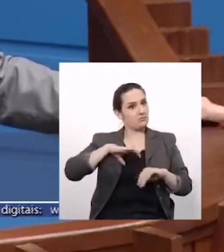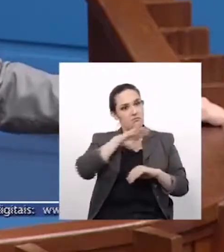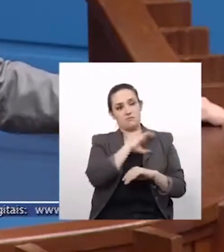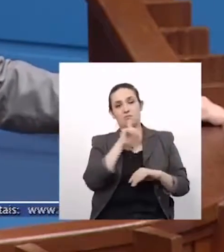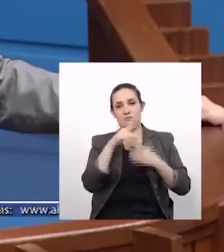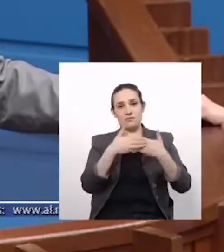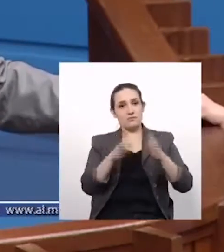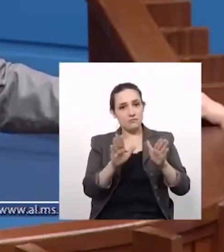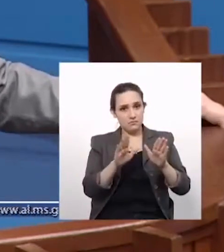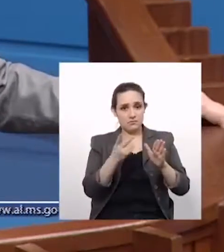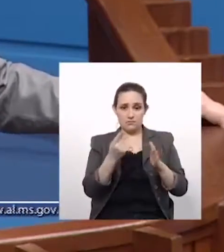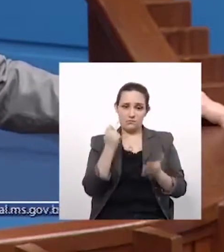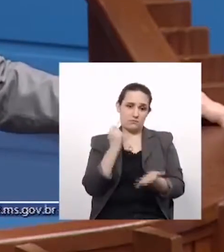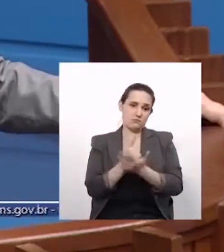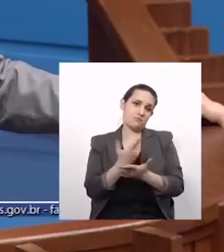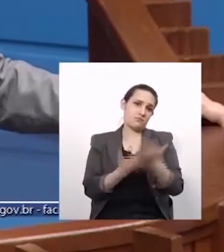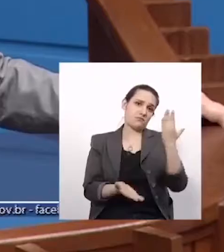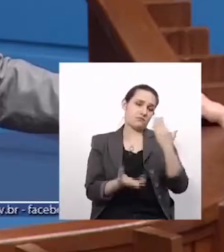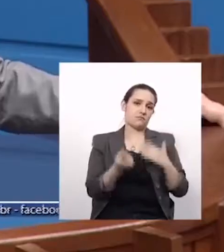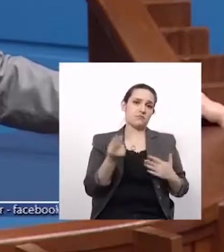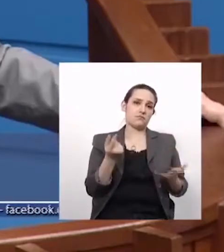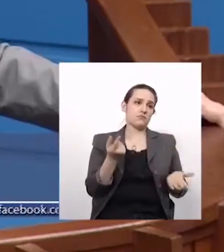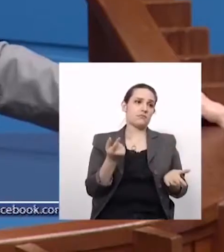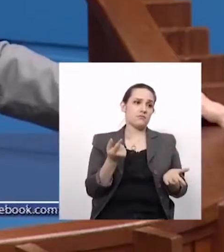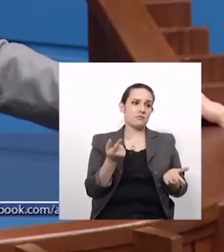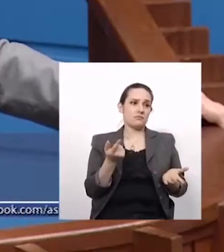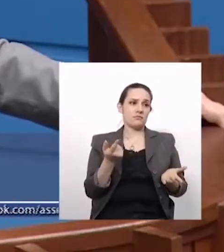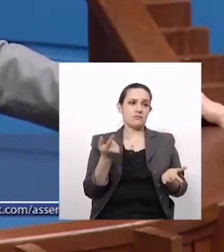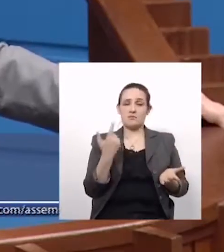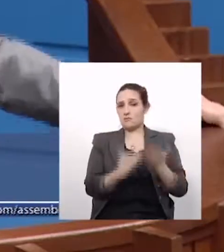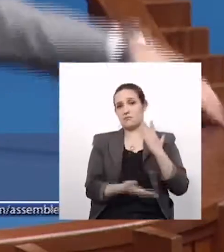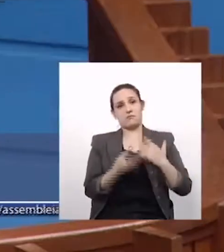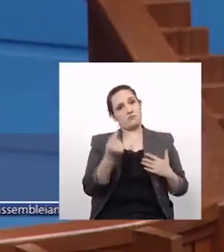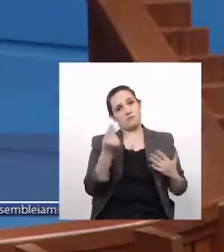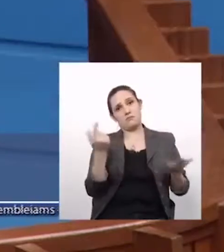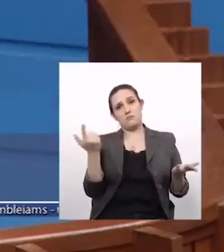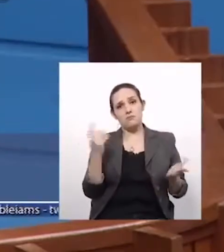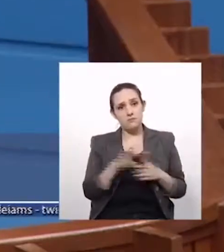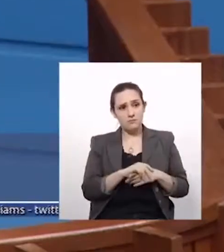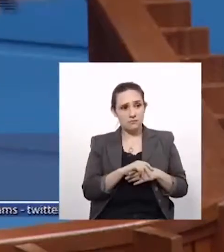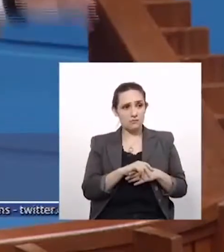uma CPI para gastar dinheiro público, para jogar dinheiro fora, porque